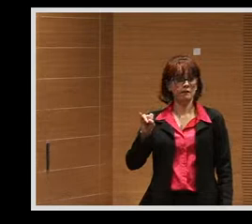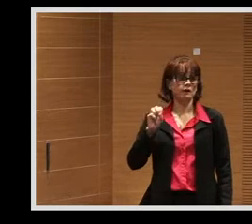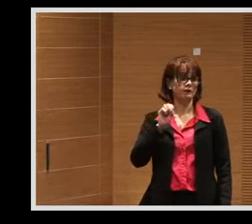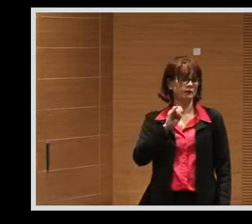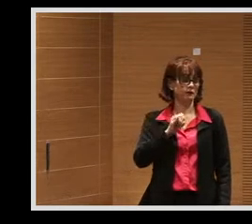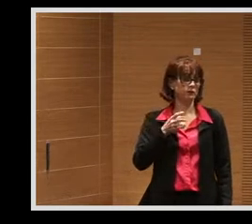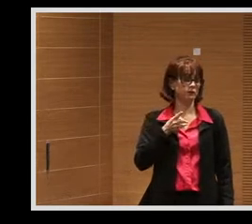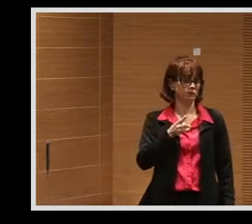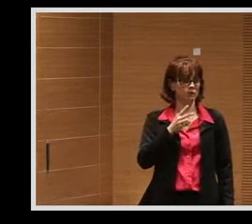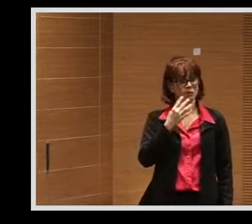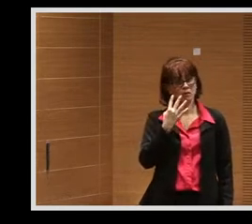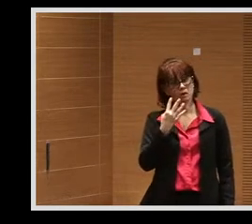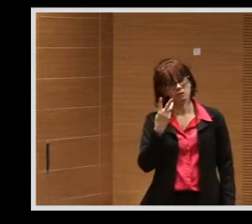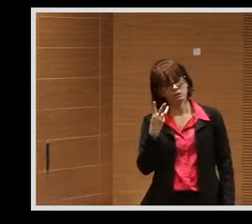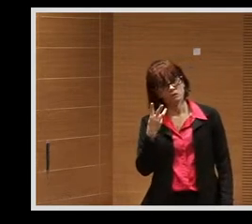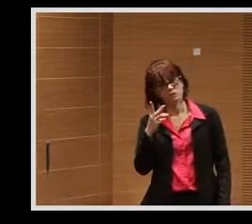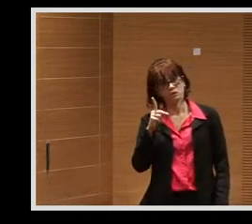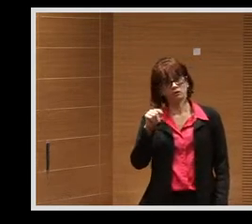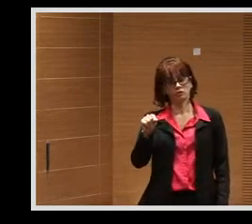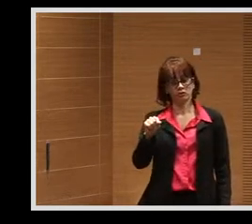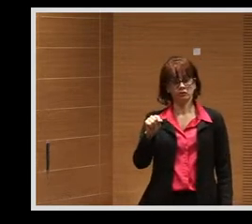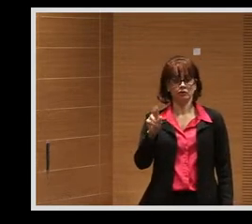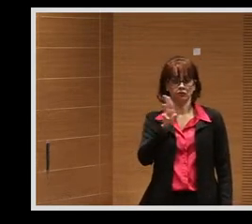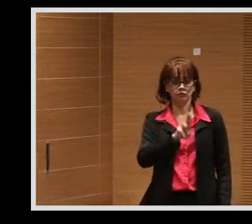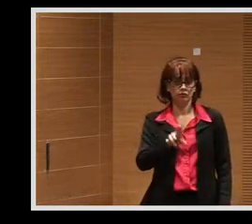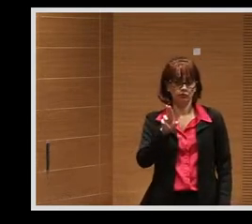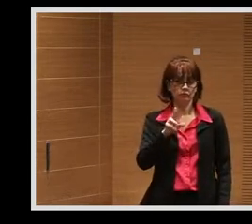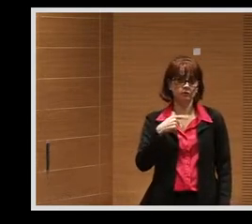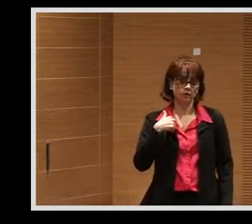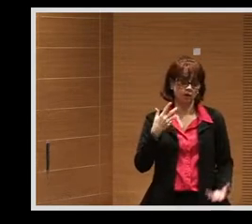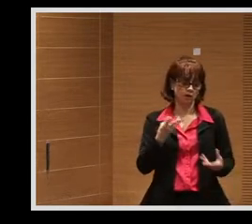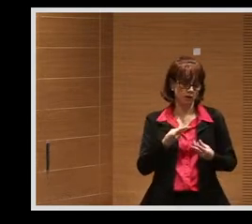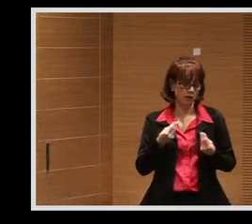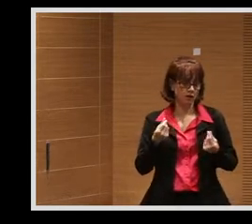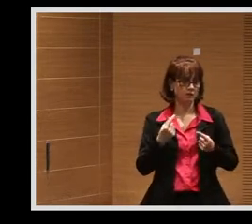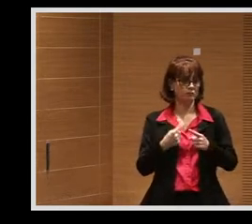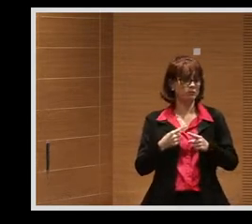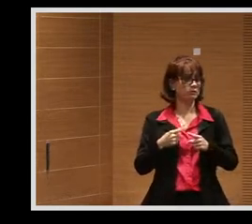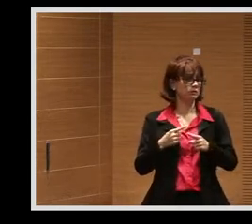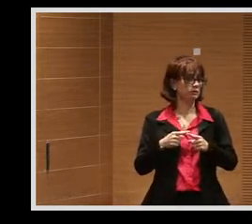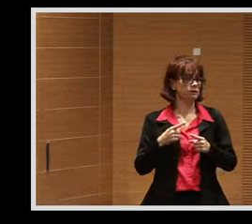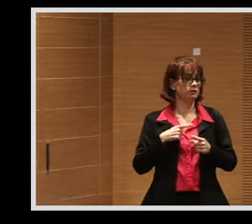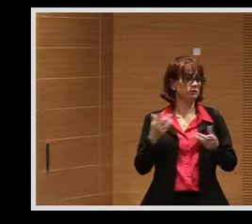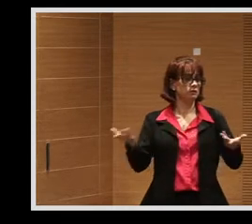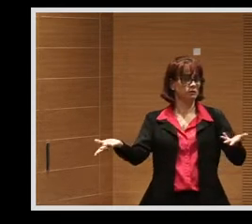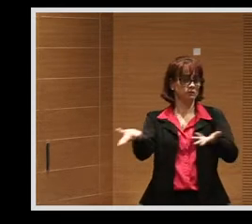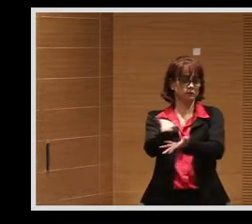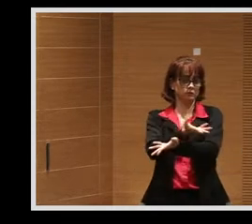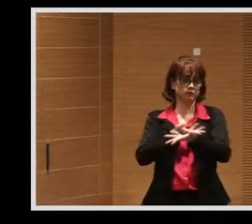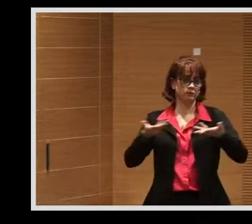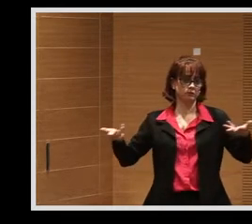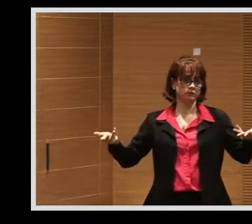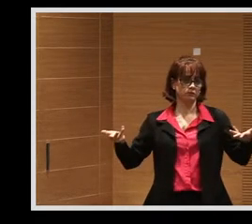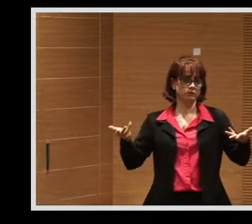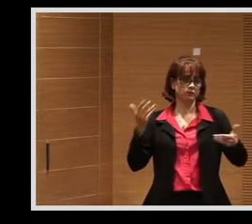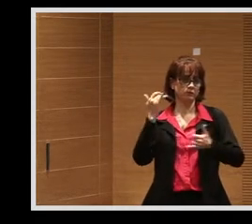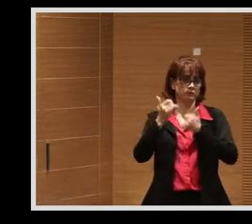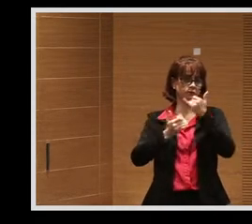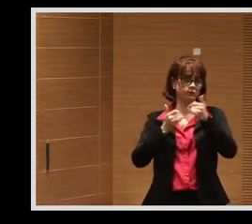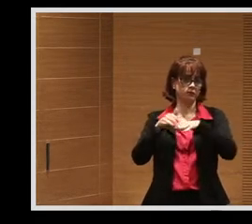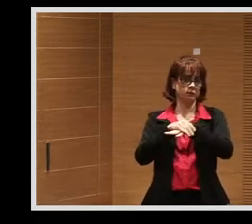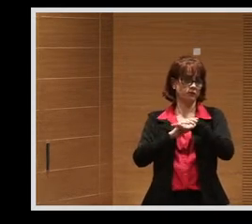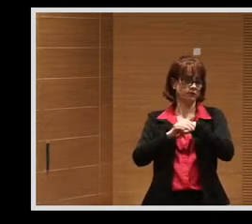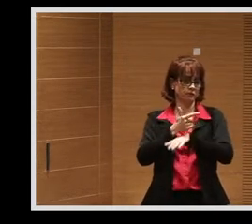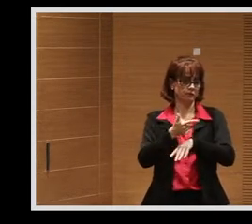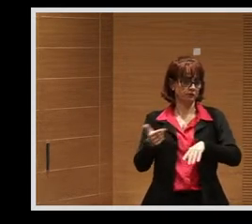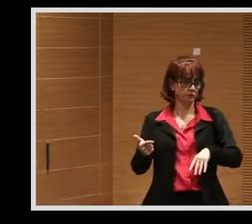uma situação bastante delicada, né? Bastante delicada, porque não houve compartilhamento de decisões, de conversas